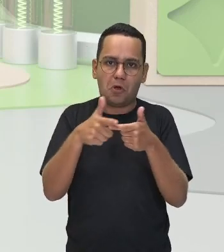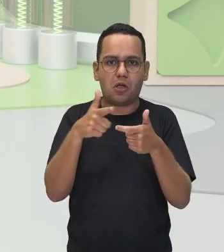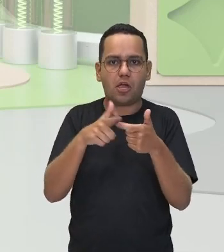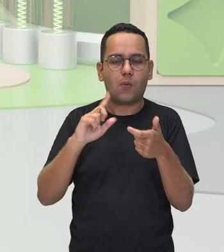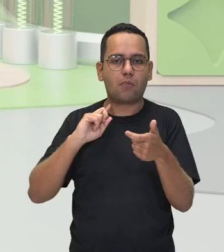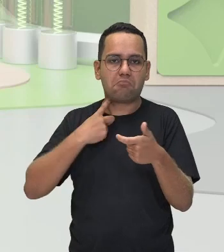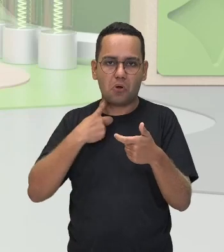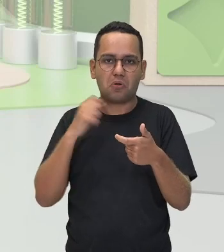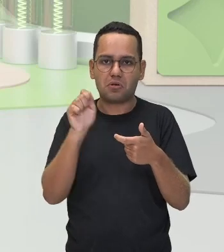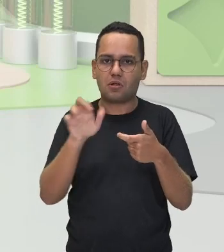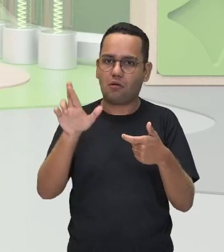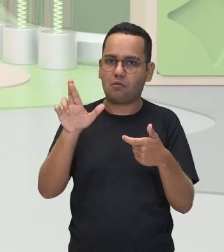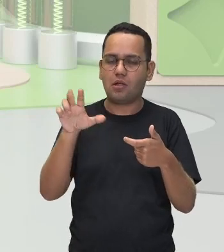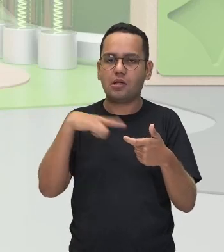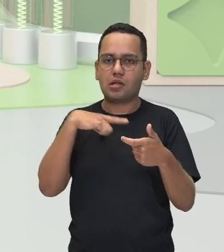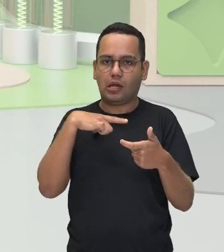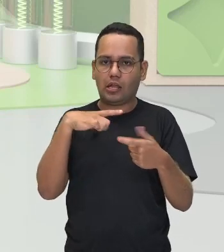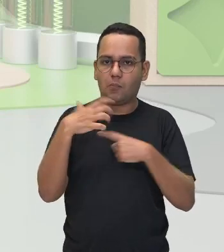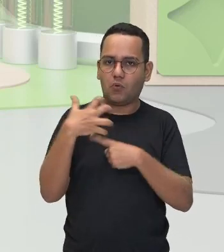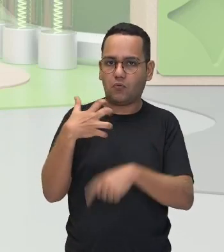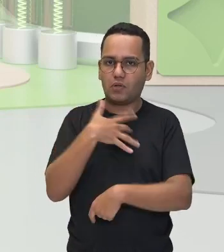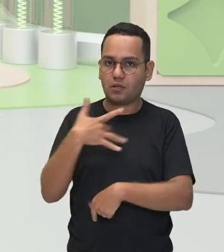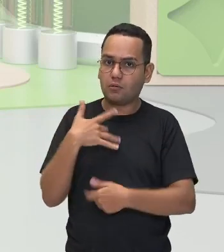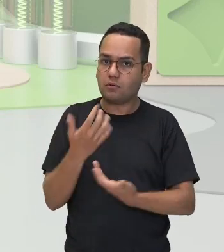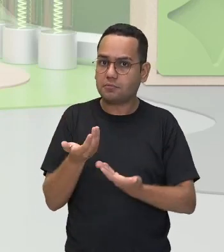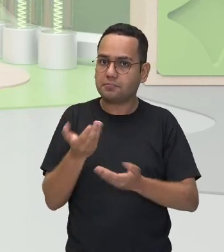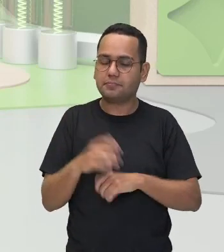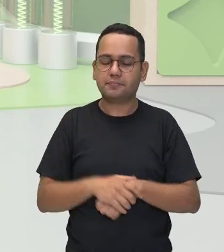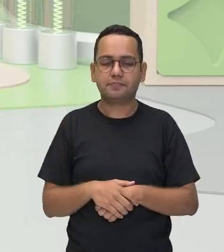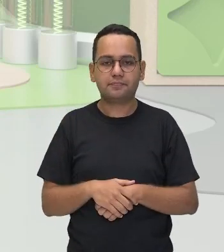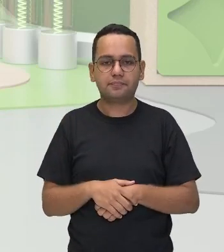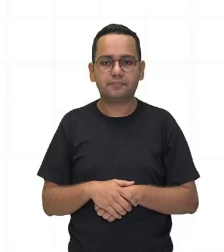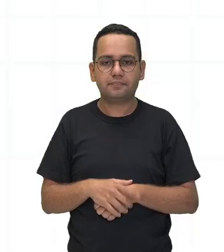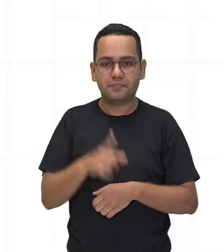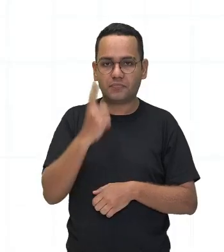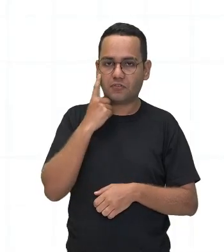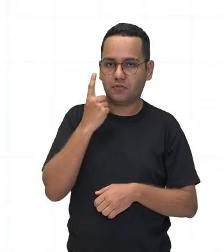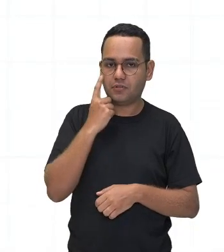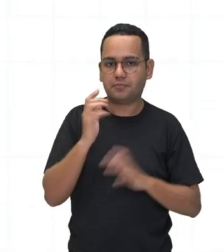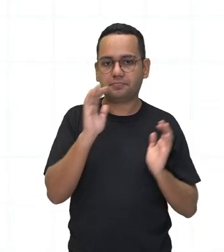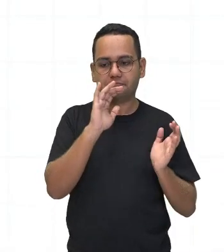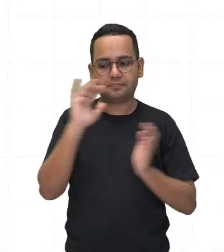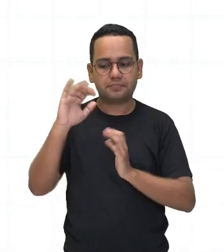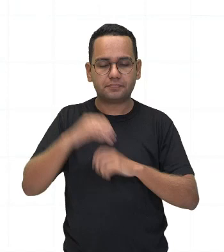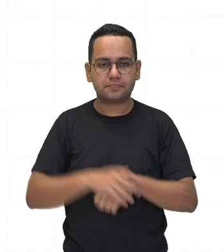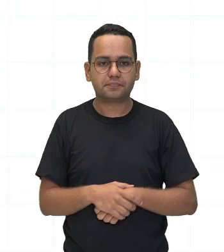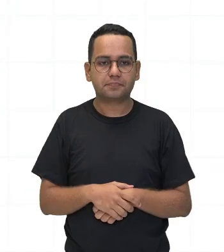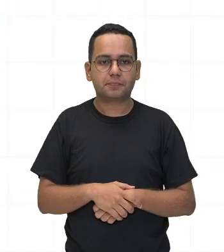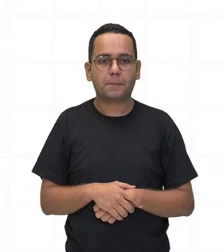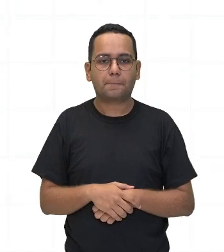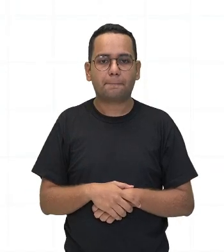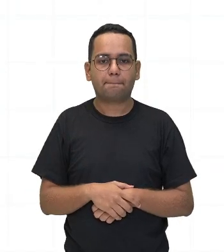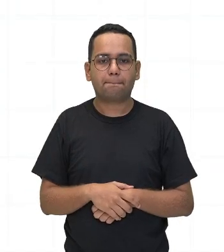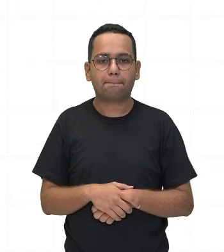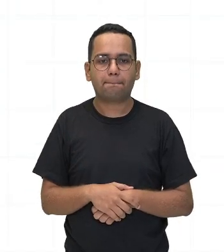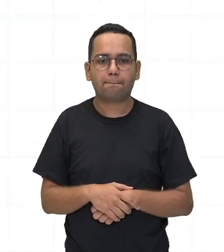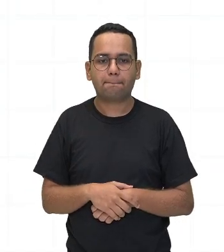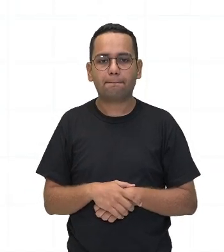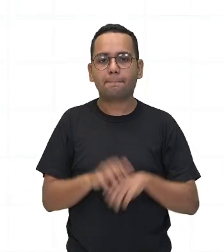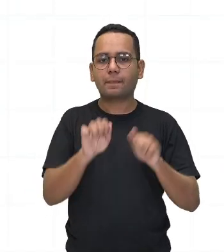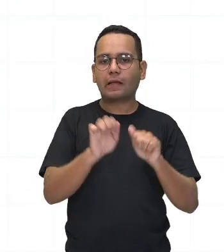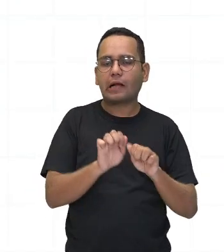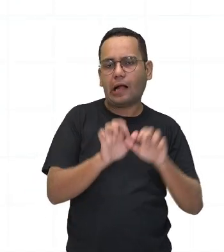a nossa saúde? Vamos continuar vendo aí sobre os poluentes atmosféricos. São gases